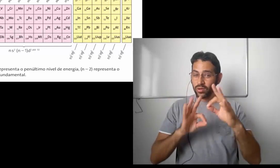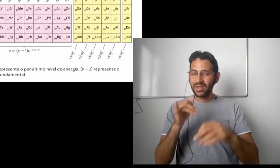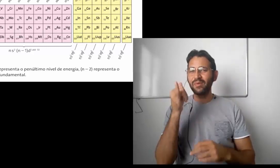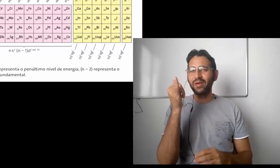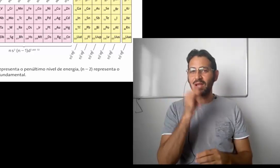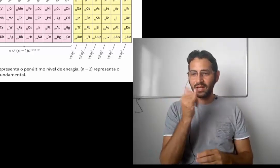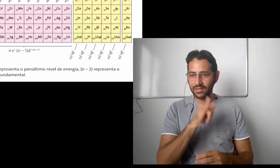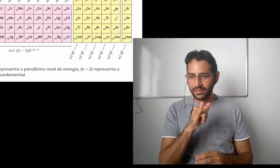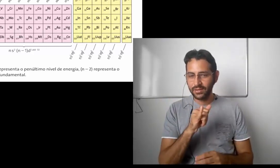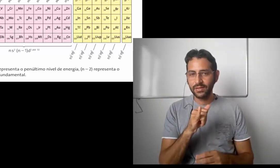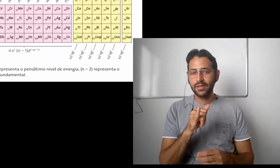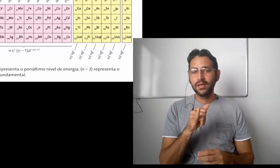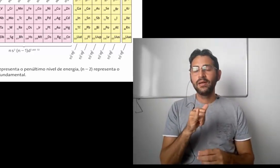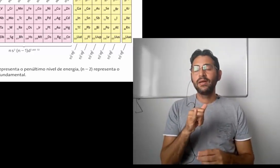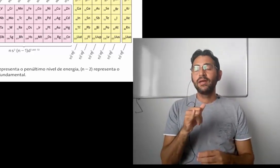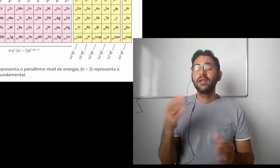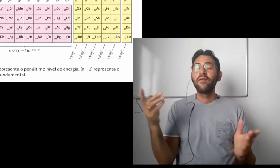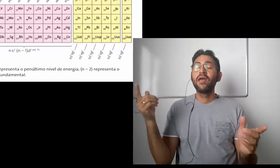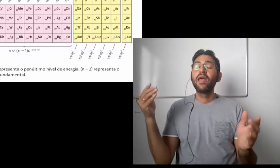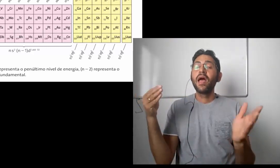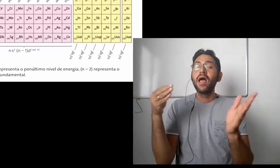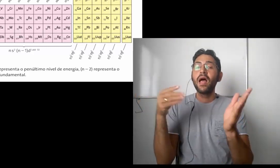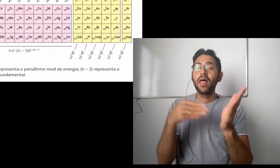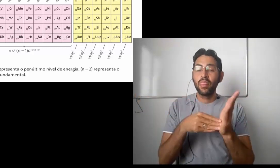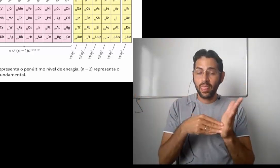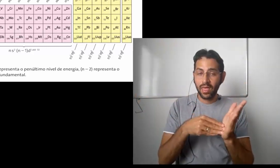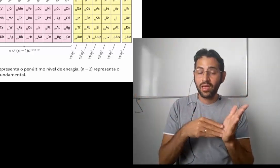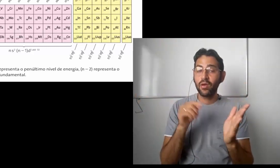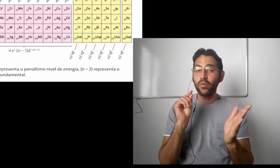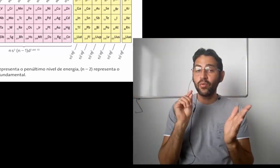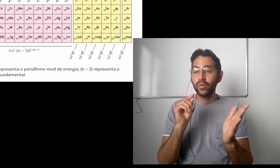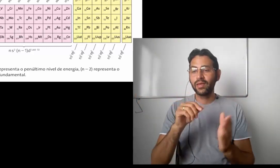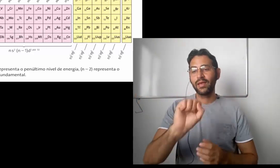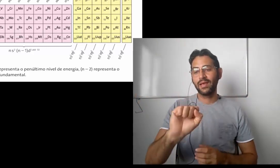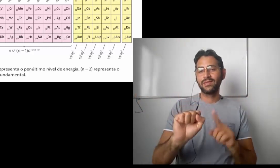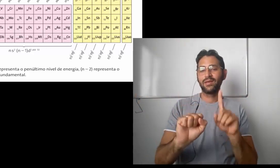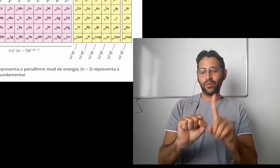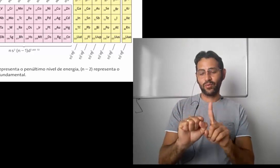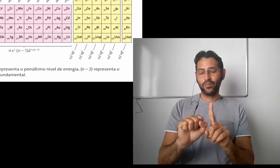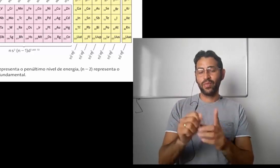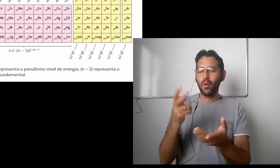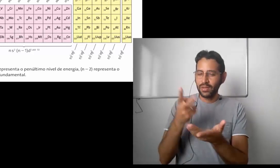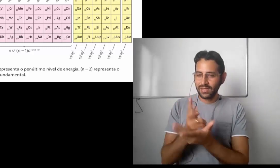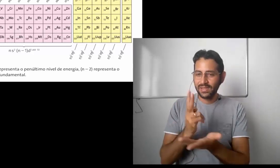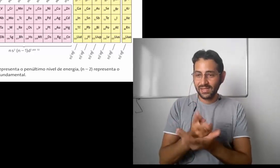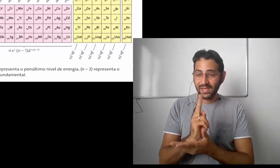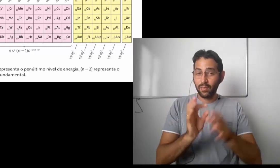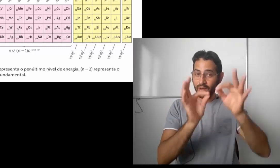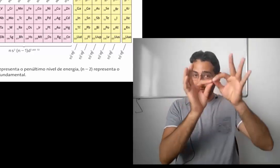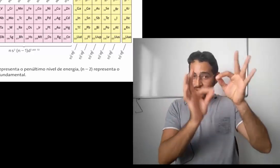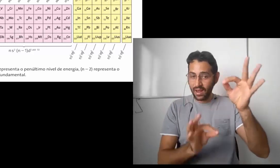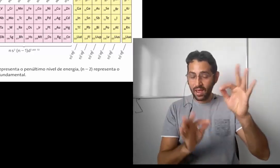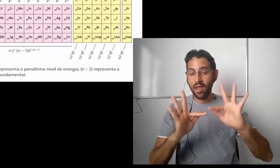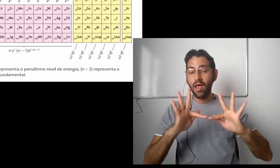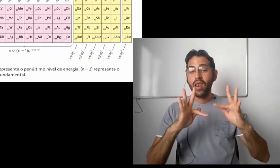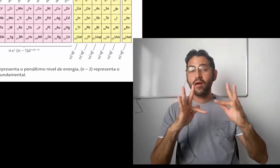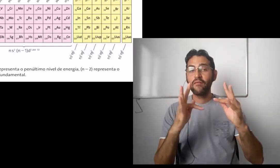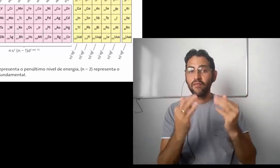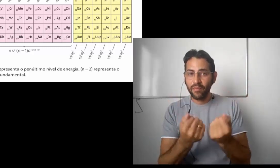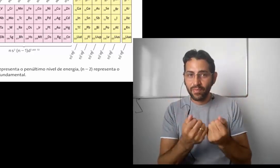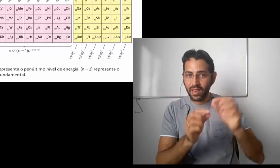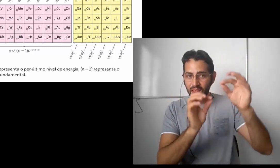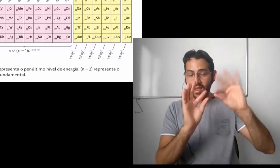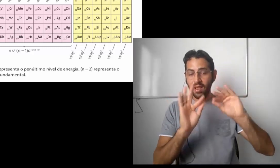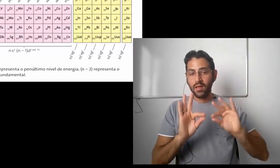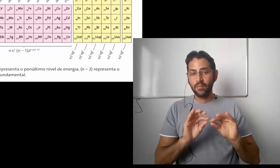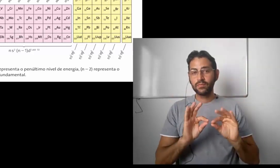Então, se a gente fizer a distribuição eletrônica do hidrogênio, como só tem um elétron, a gente sabe que é um S1. Do lítio, o último